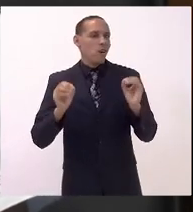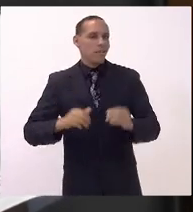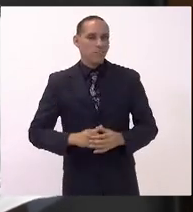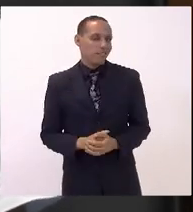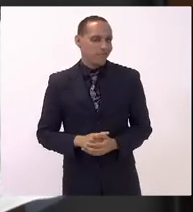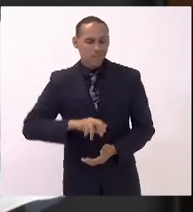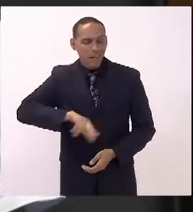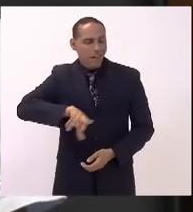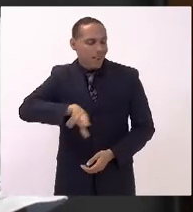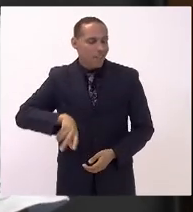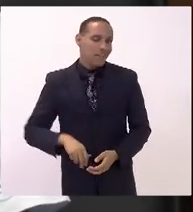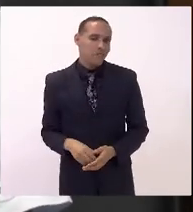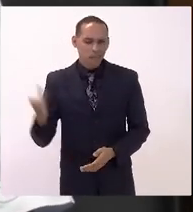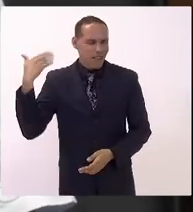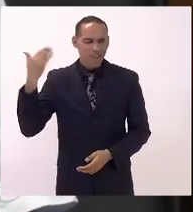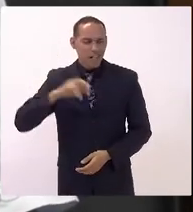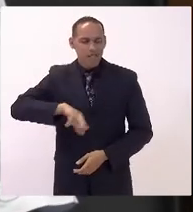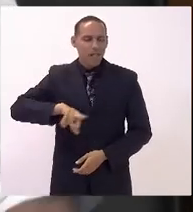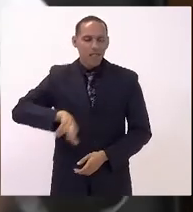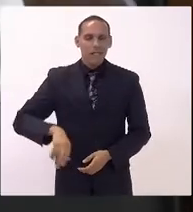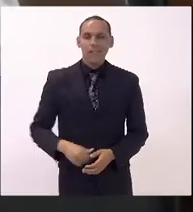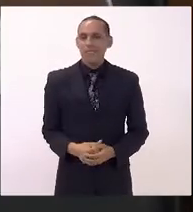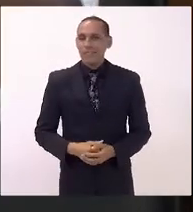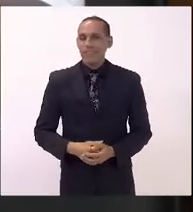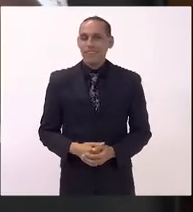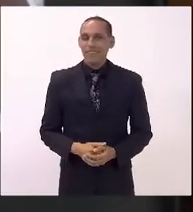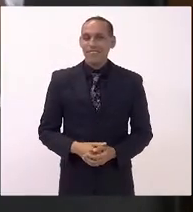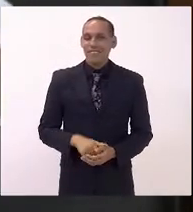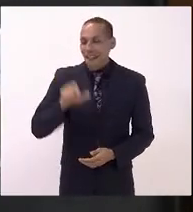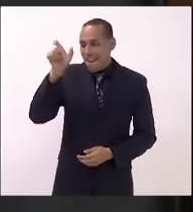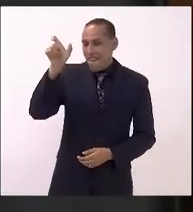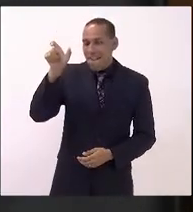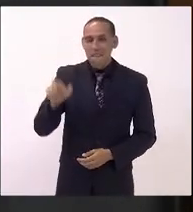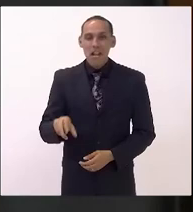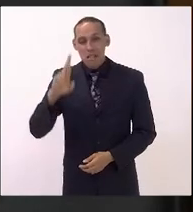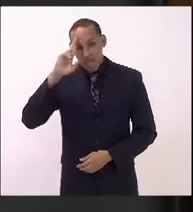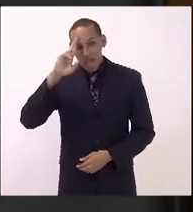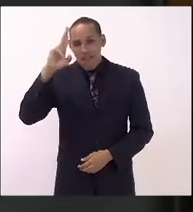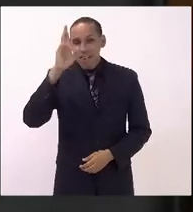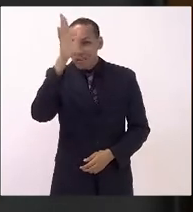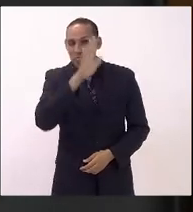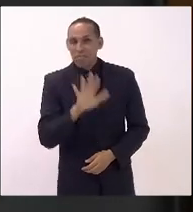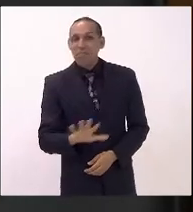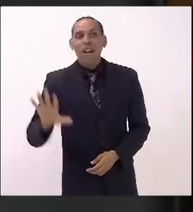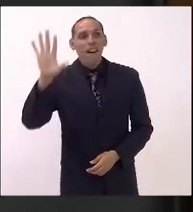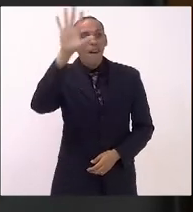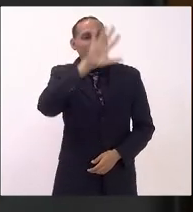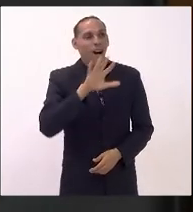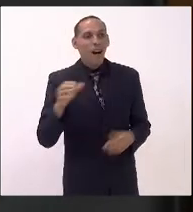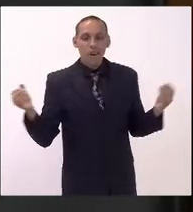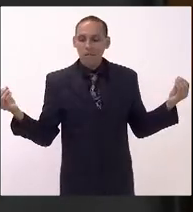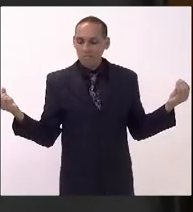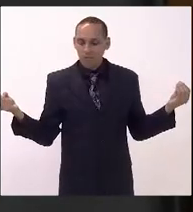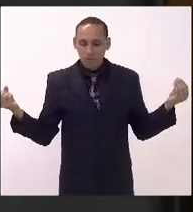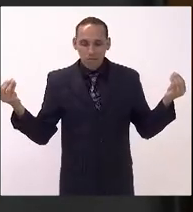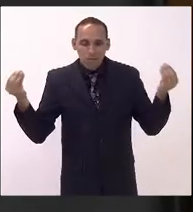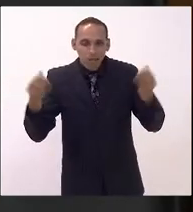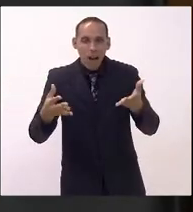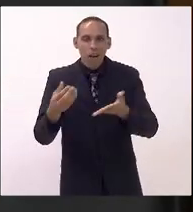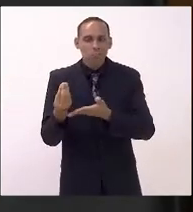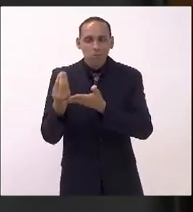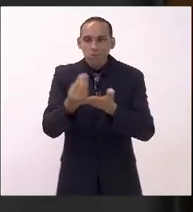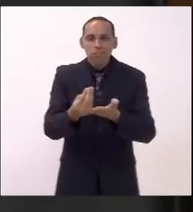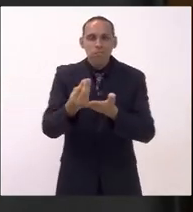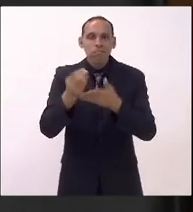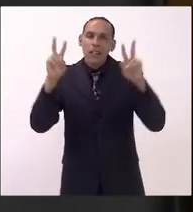não era pauta pública. Então, ele foi uma grande liderança nacional que falou desse tema. Isso tem que ser